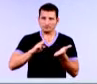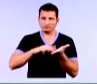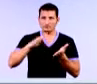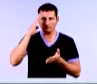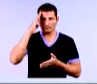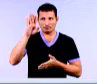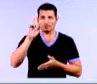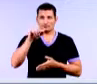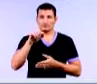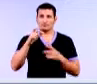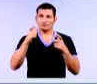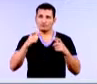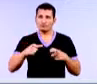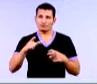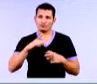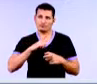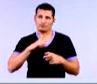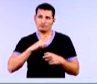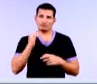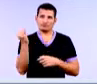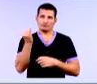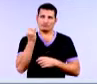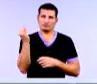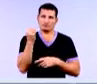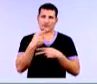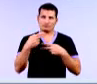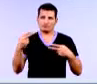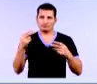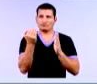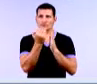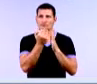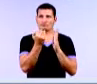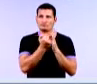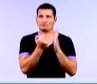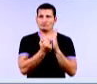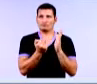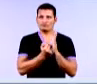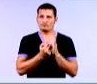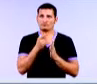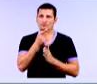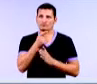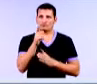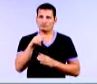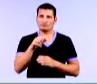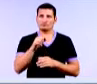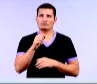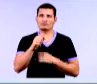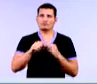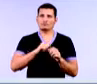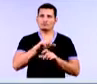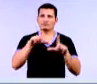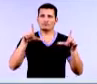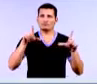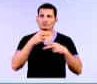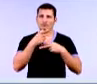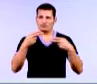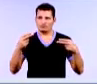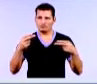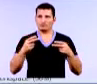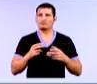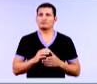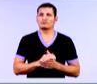vai estar o fundamental do programa, onde vai estar sendo executado essa parte fundamental do que nós temos